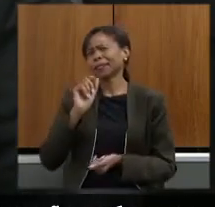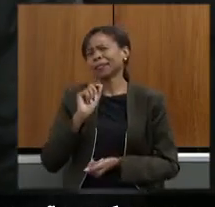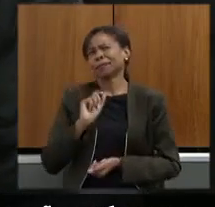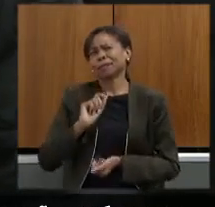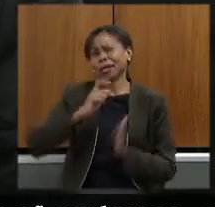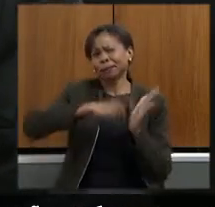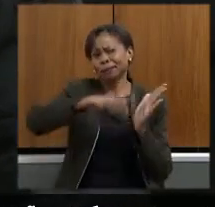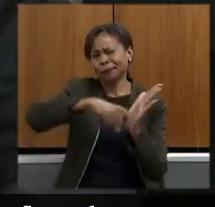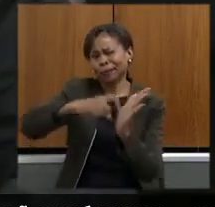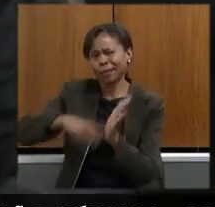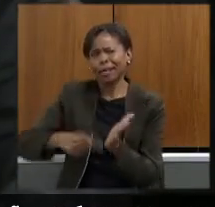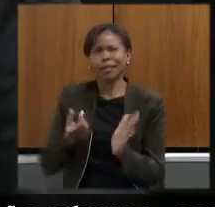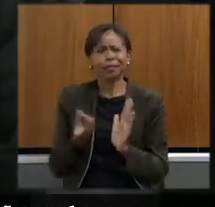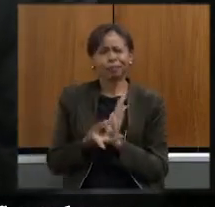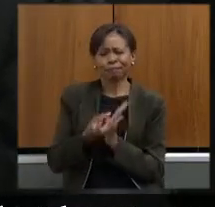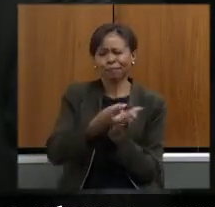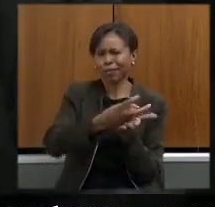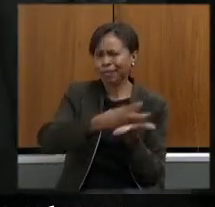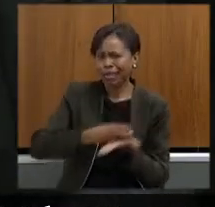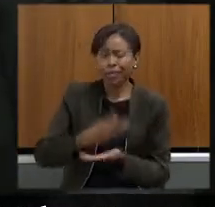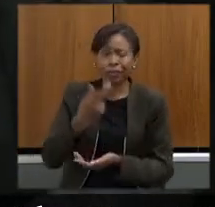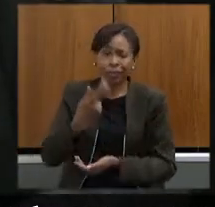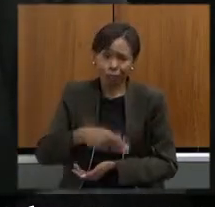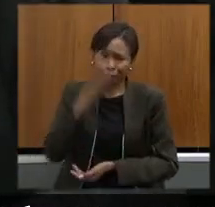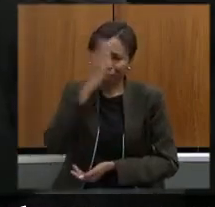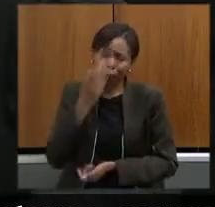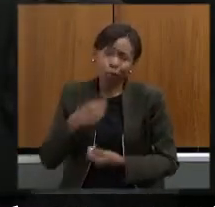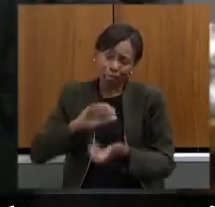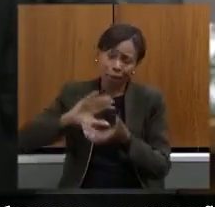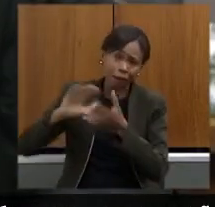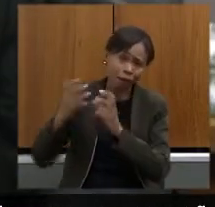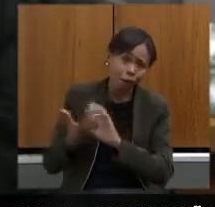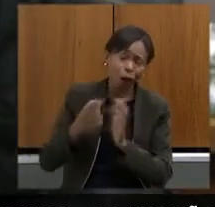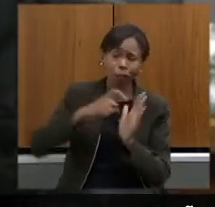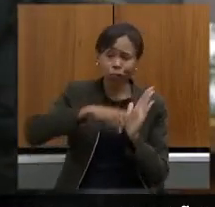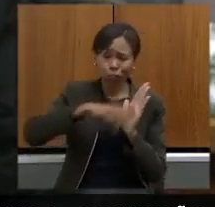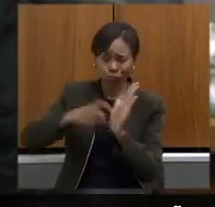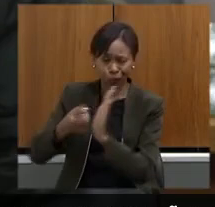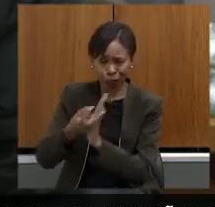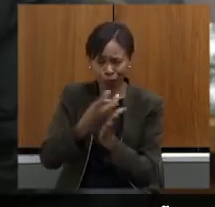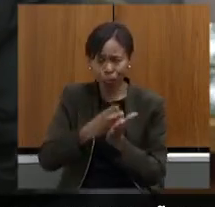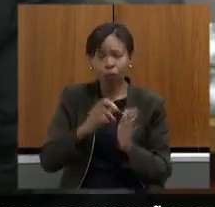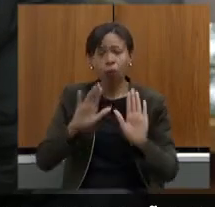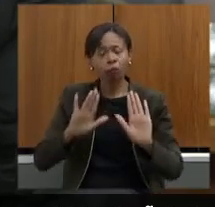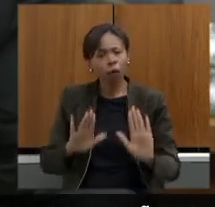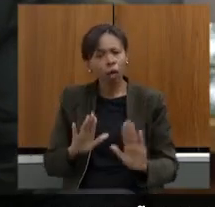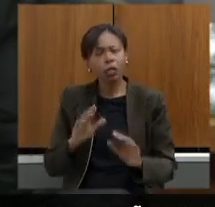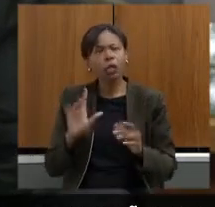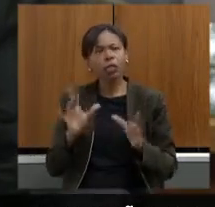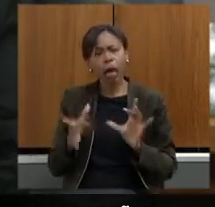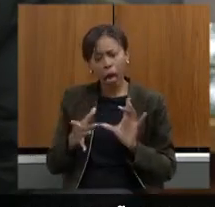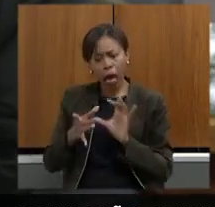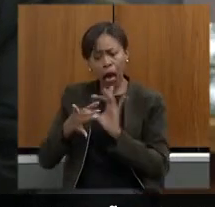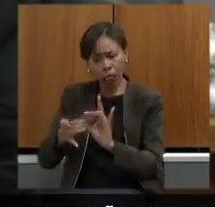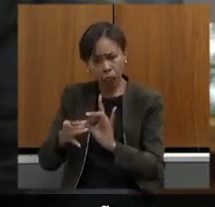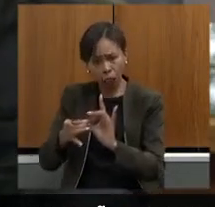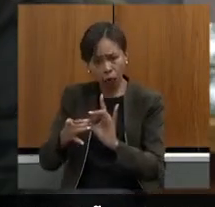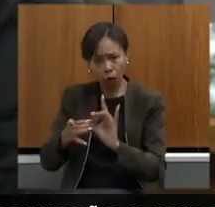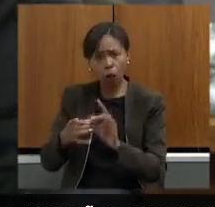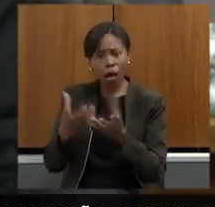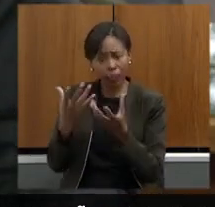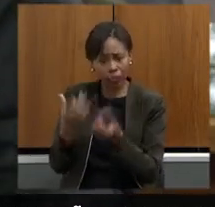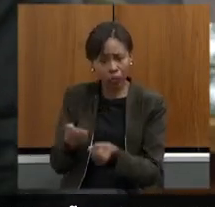precisa de reforma tributária mas o uma coisa que me estranha que não é adesão ao regime de recuperação que estão